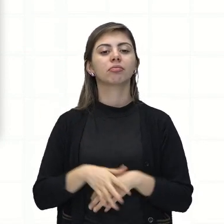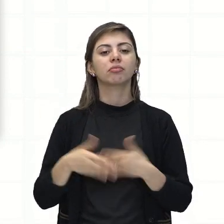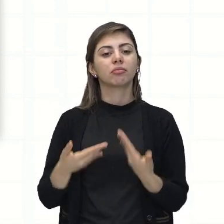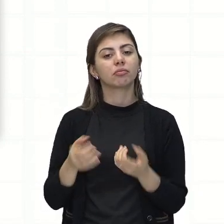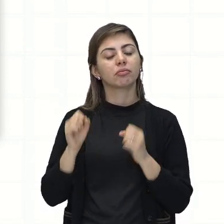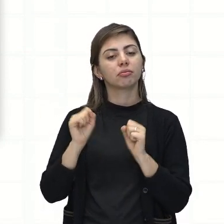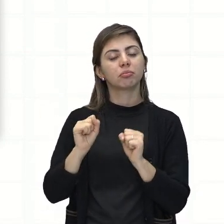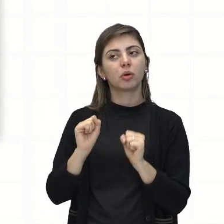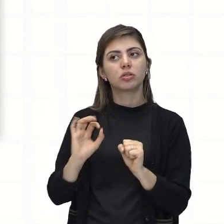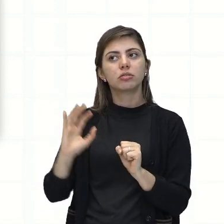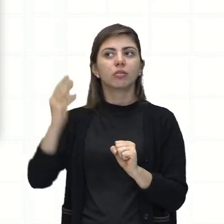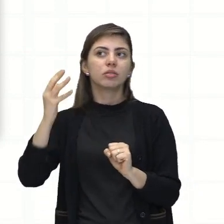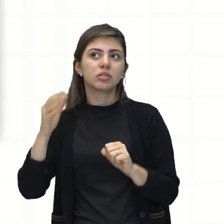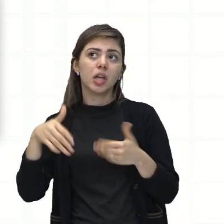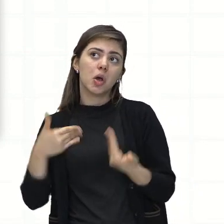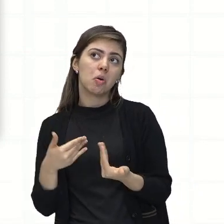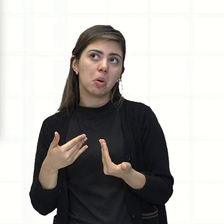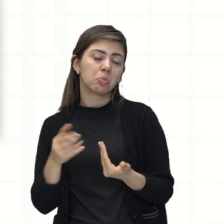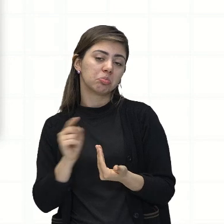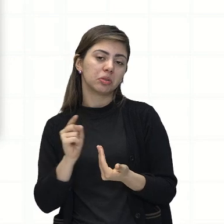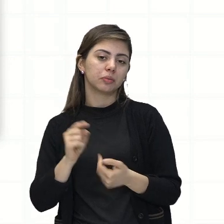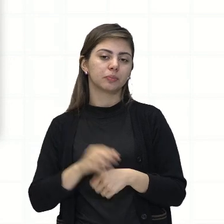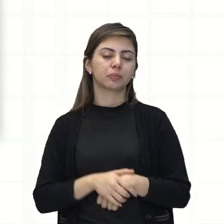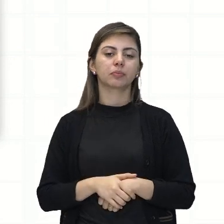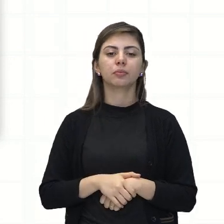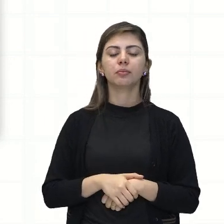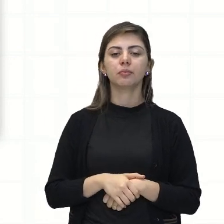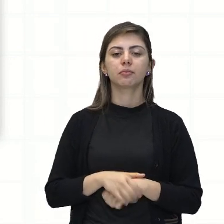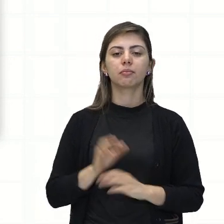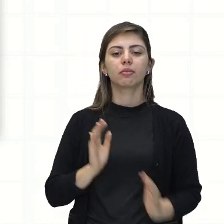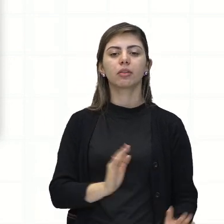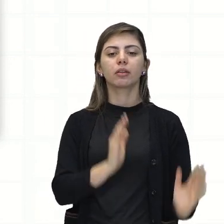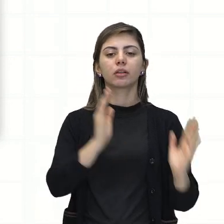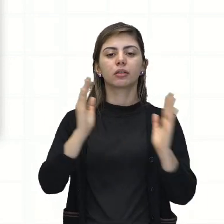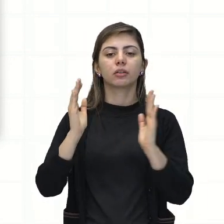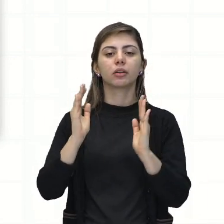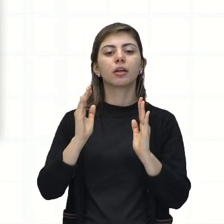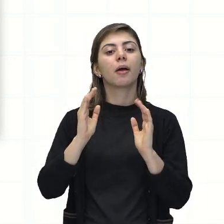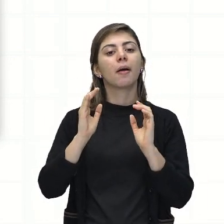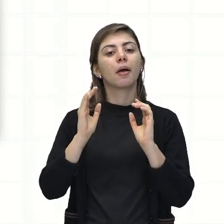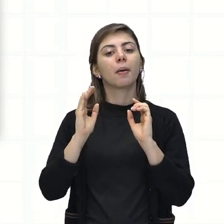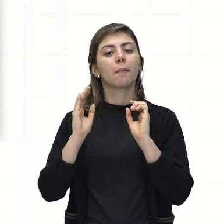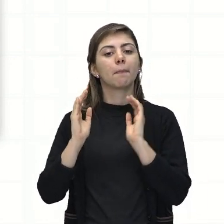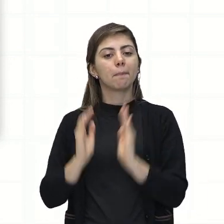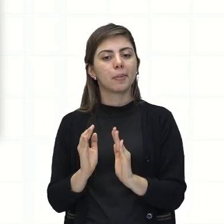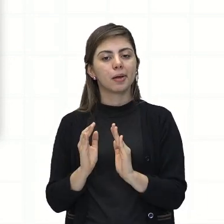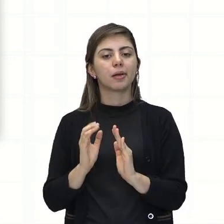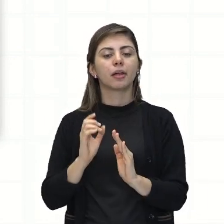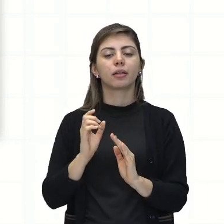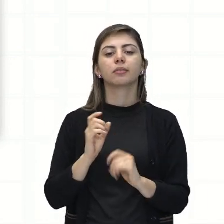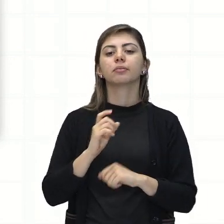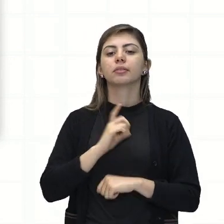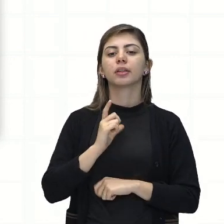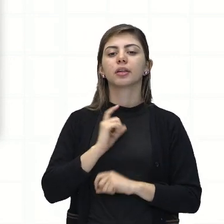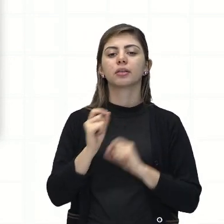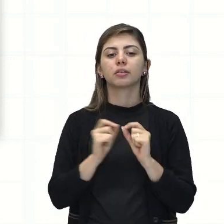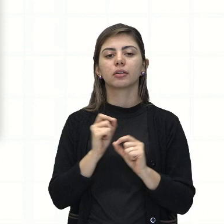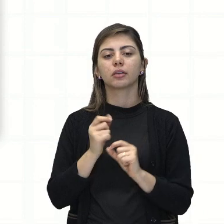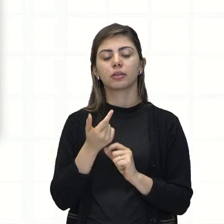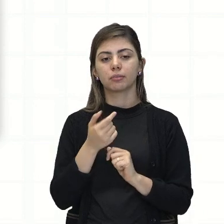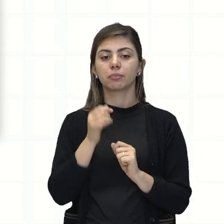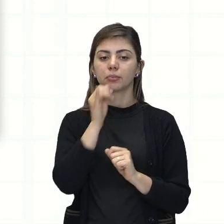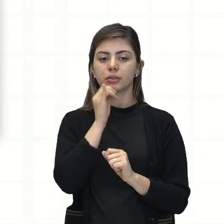pode não acontecer, certo? Nós também temos pássaros em rinocerontes. Também é um exemplo